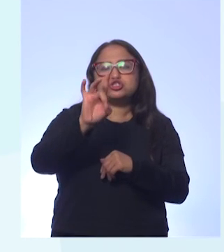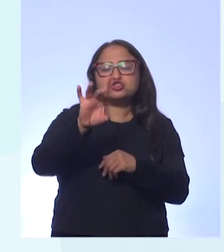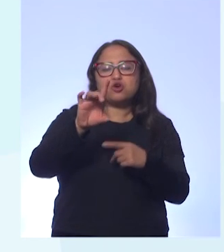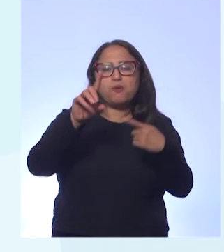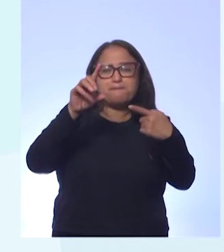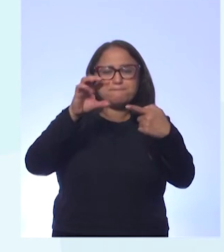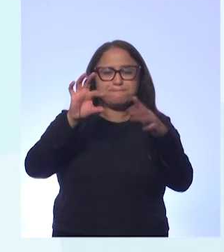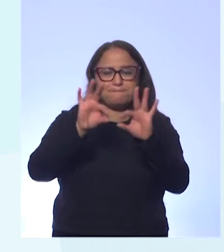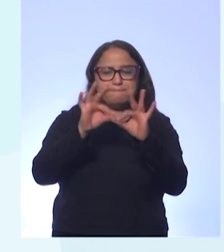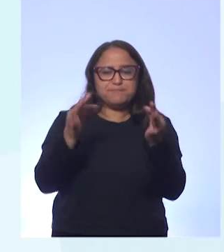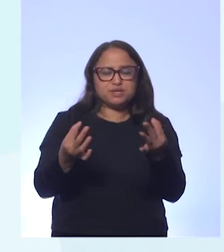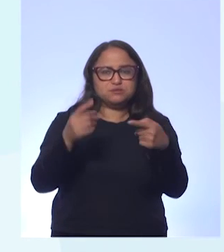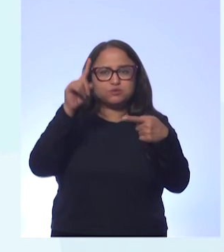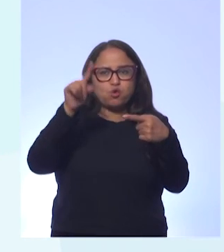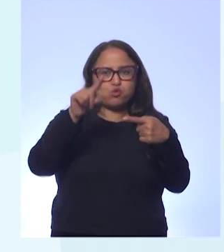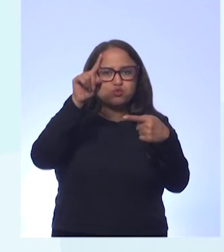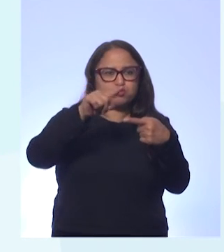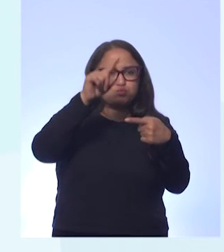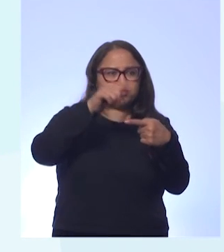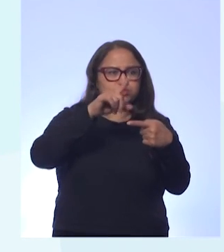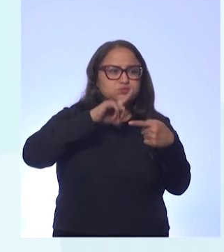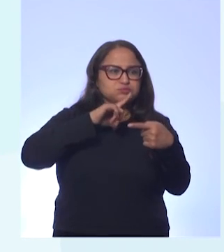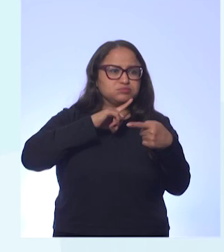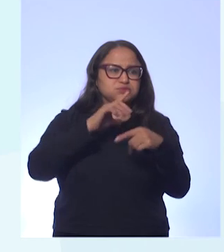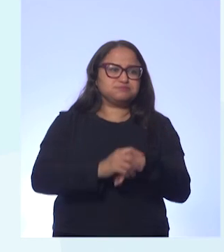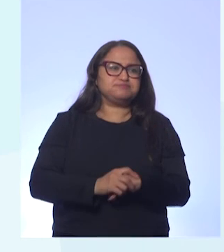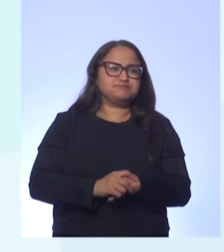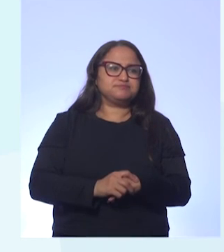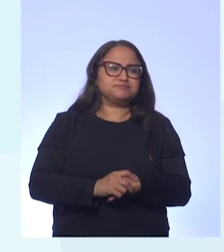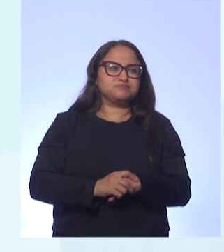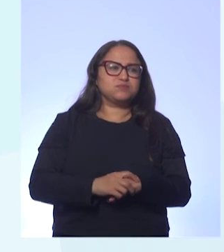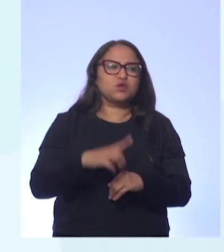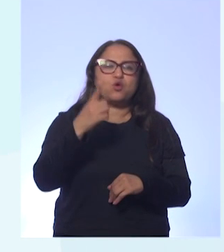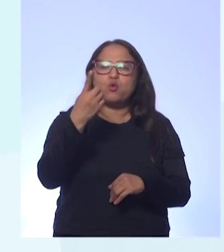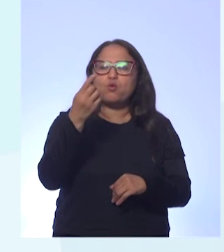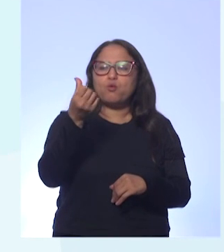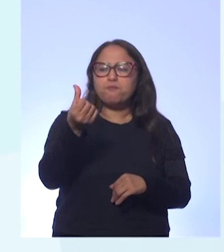os zeros, né, em cima e embaixo. Então, a gente vai ter aqui,